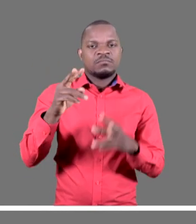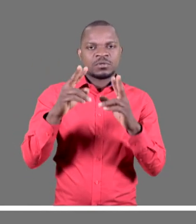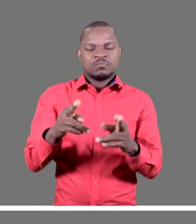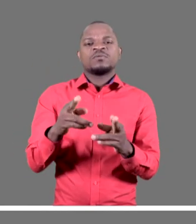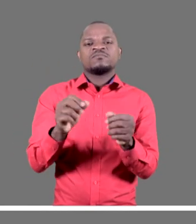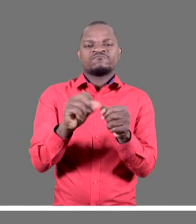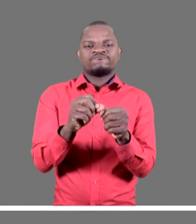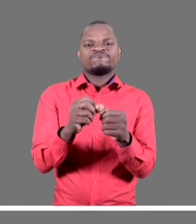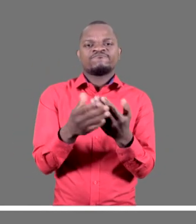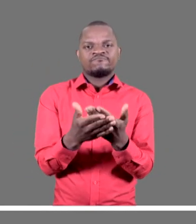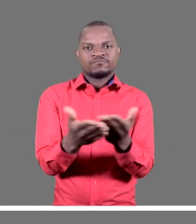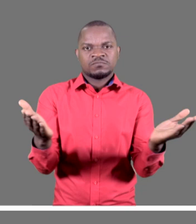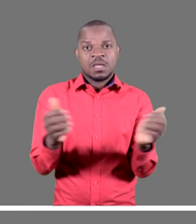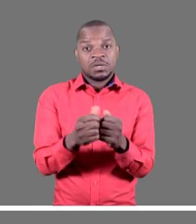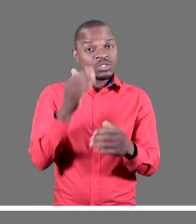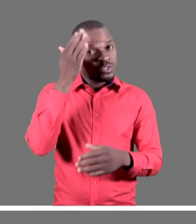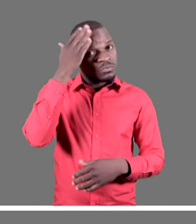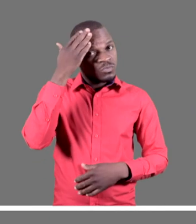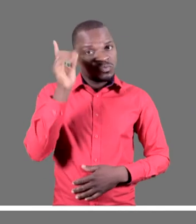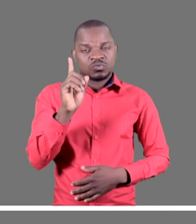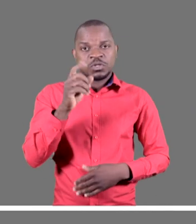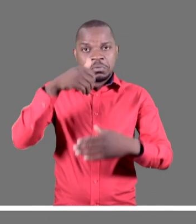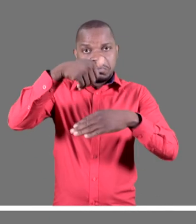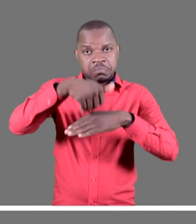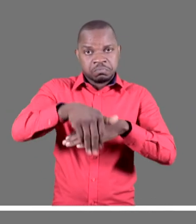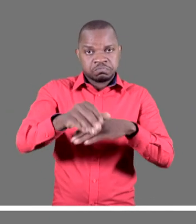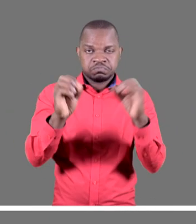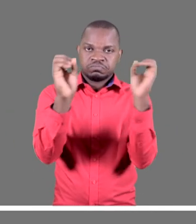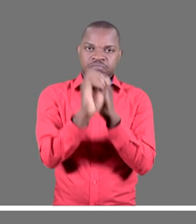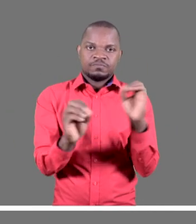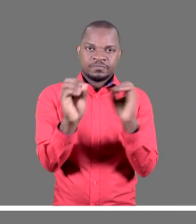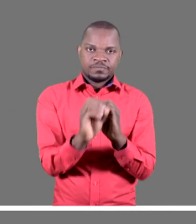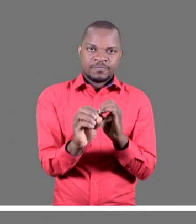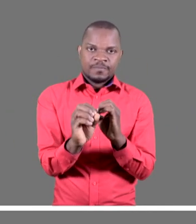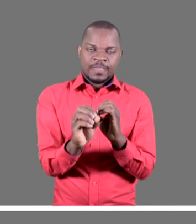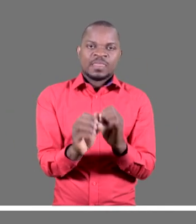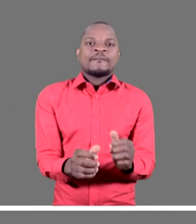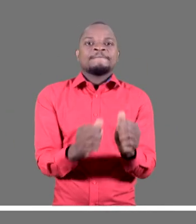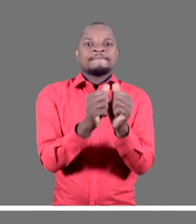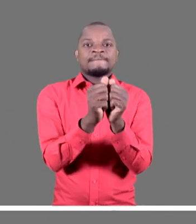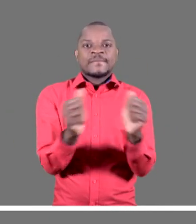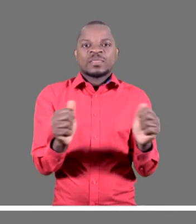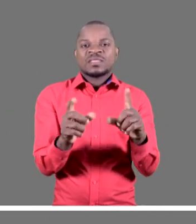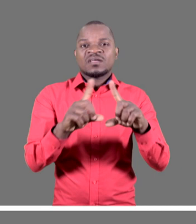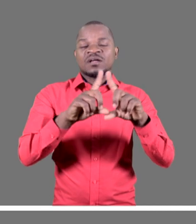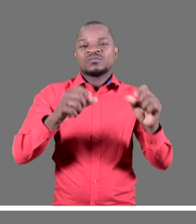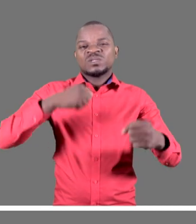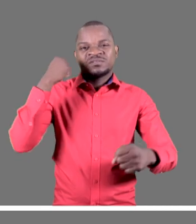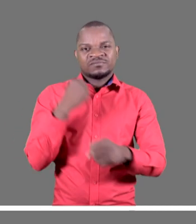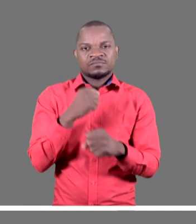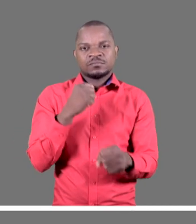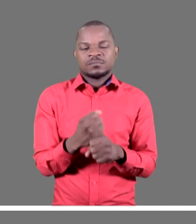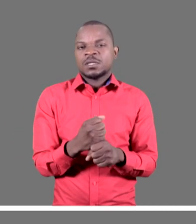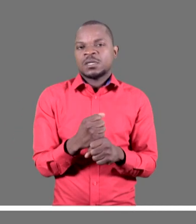continuidade, portanto, desse processo. Mas, a empregabilidade é um número, portanto, um número